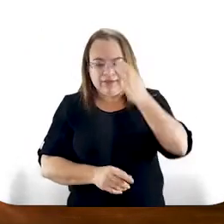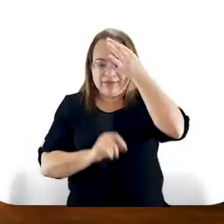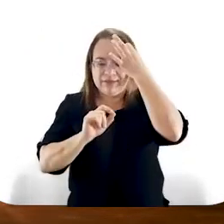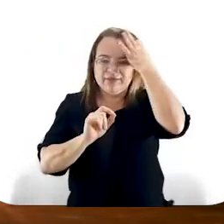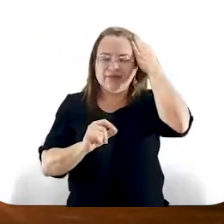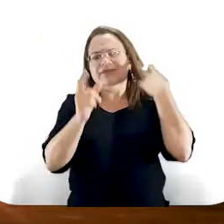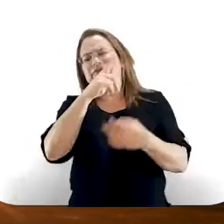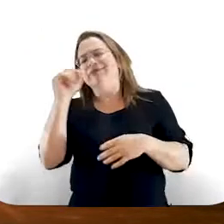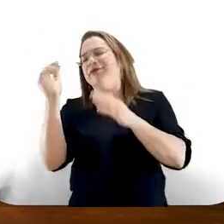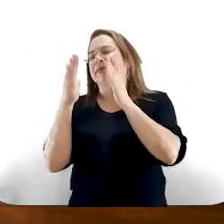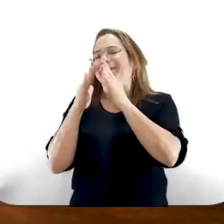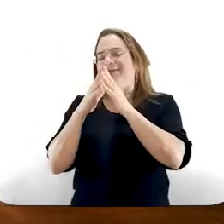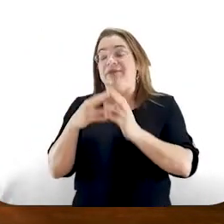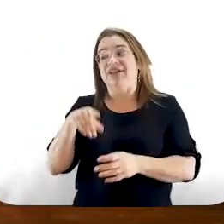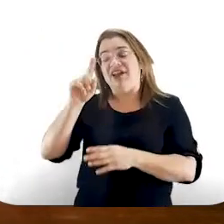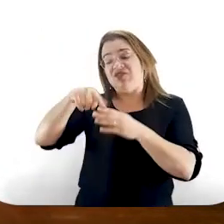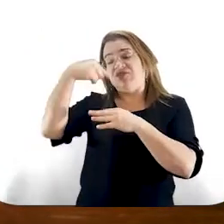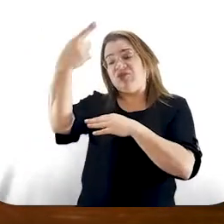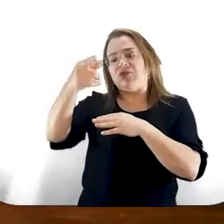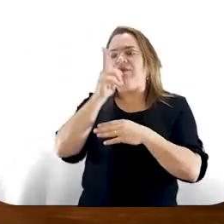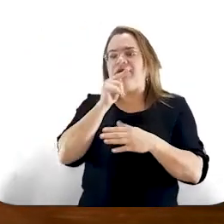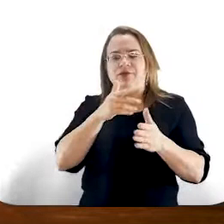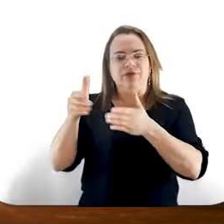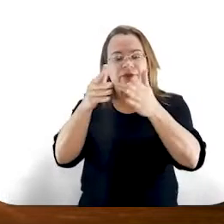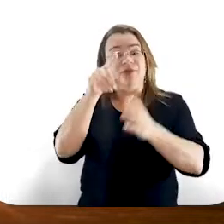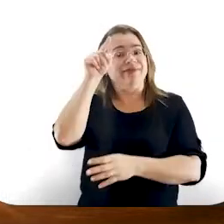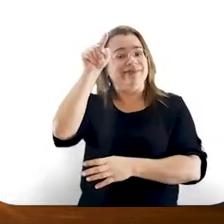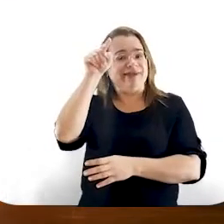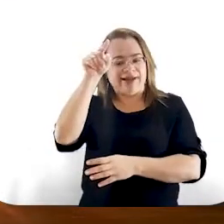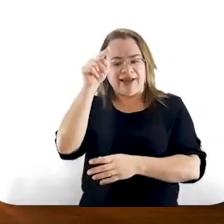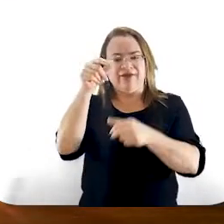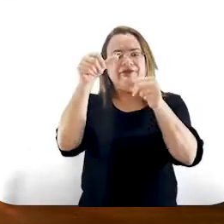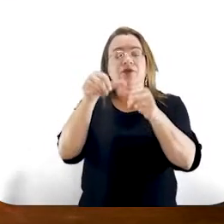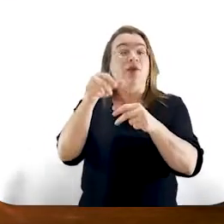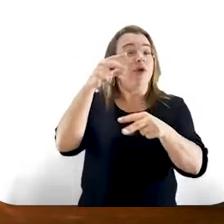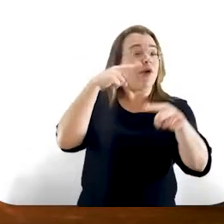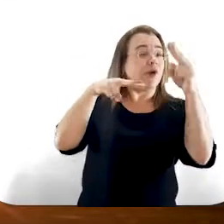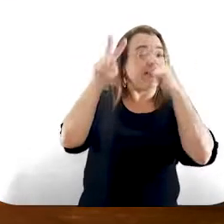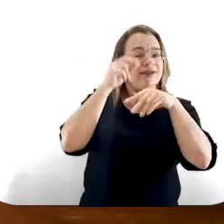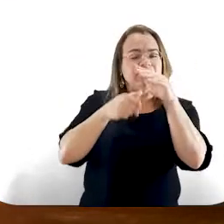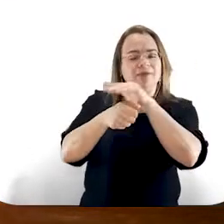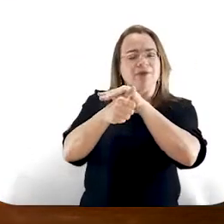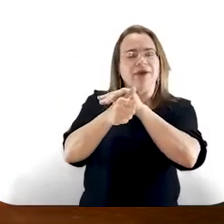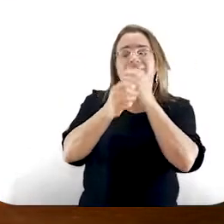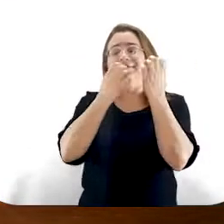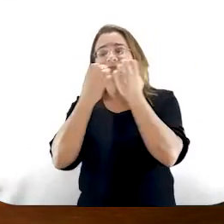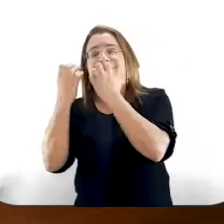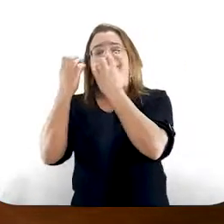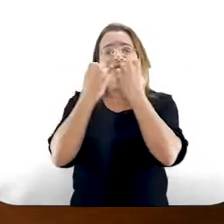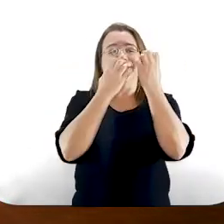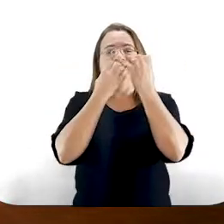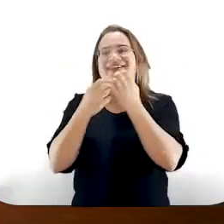Foi-se embora para a casa dele, lá do outro lado do rio. E de lá... ficou olhando para o cágado, tocando a gaita